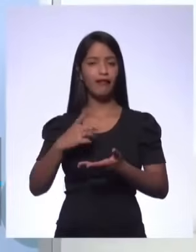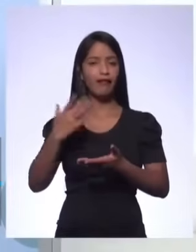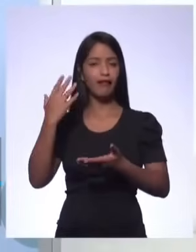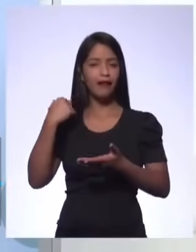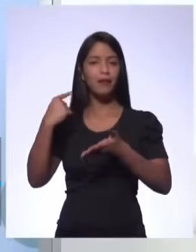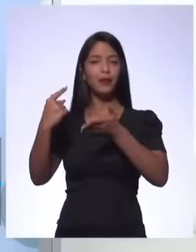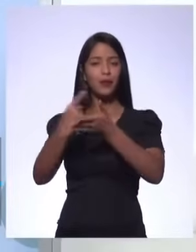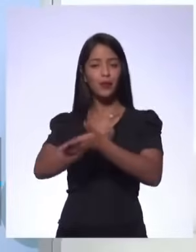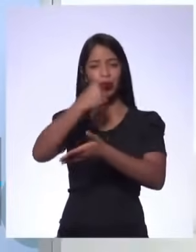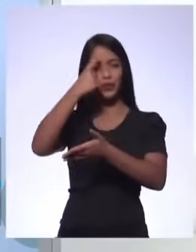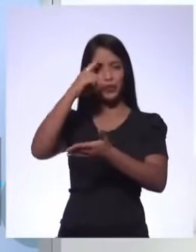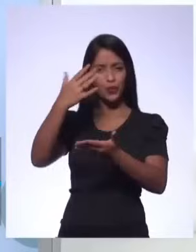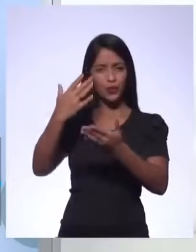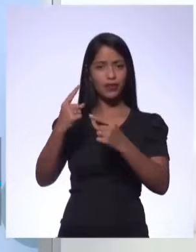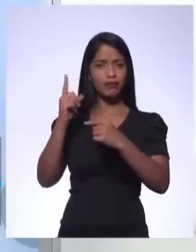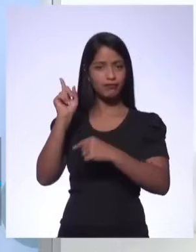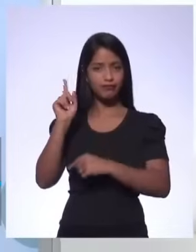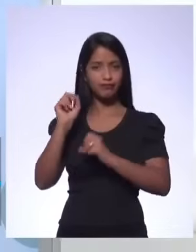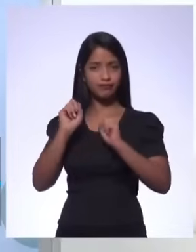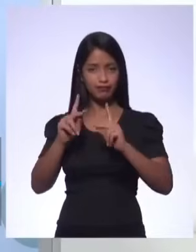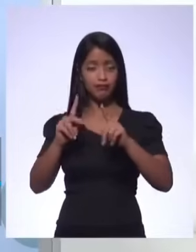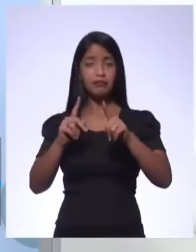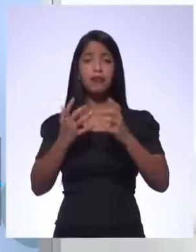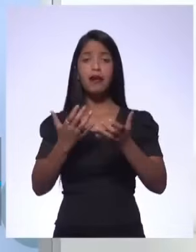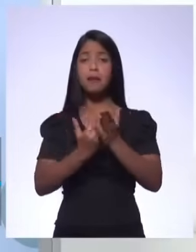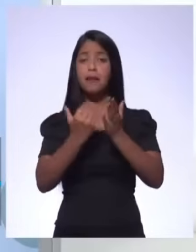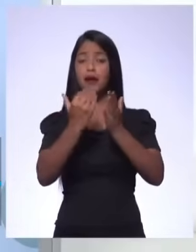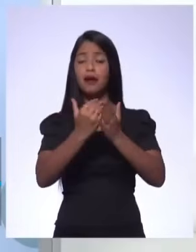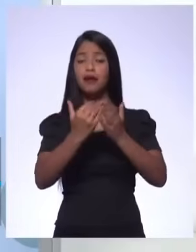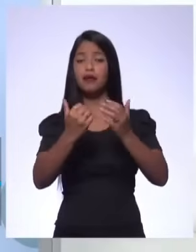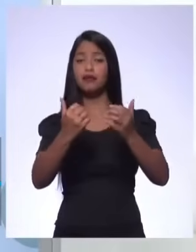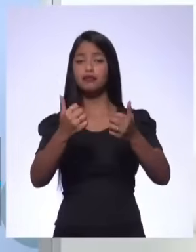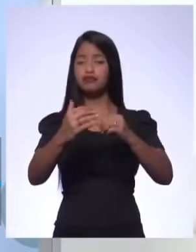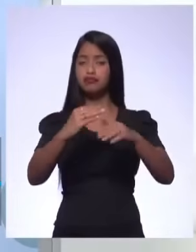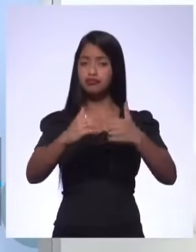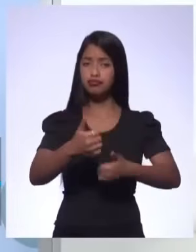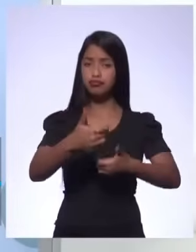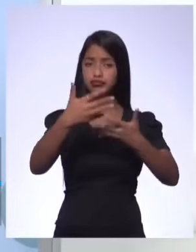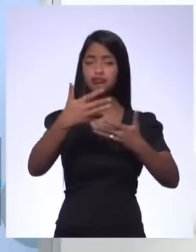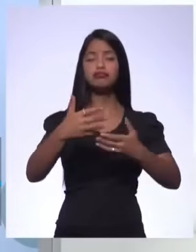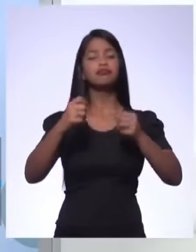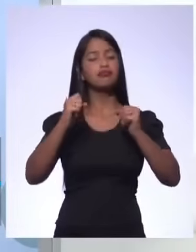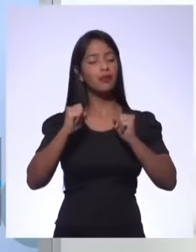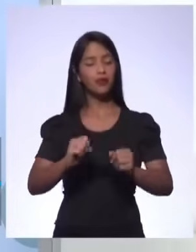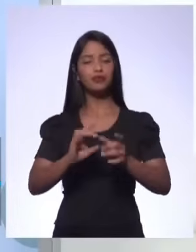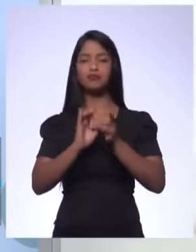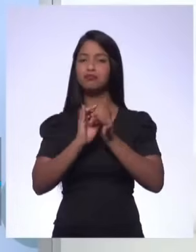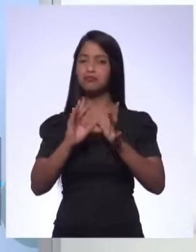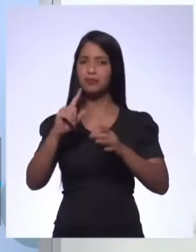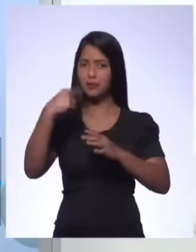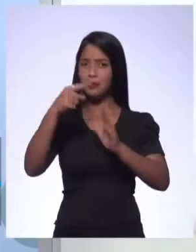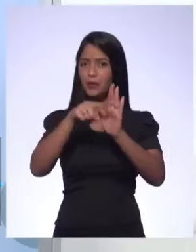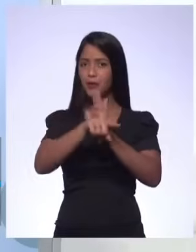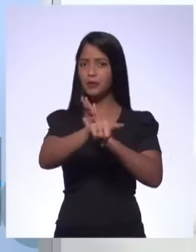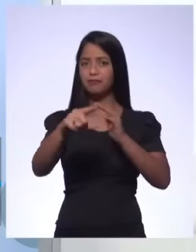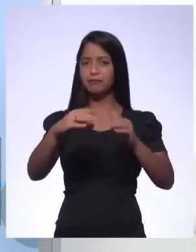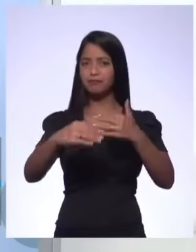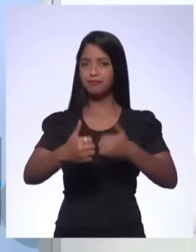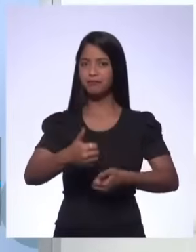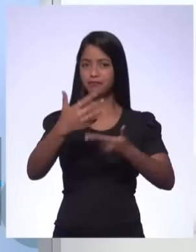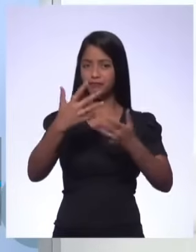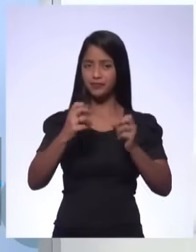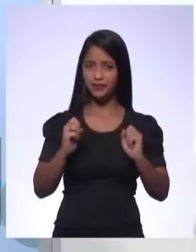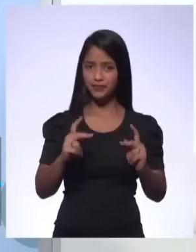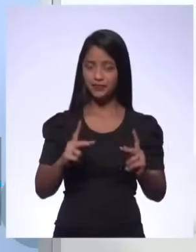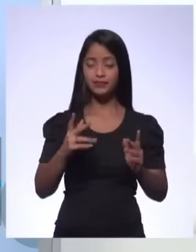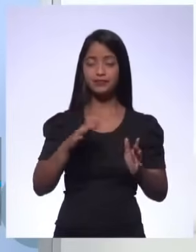apareceu, tá, gente? Mas se você quiser contribuir aí no chat, assim que a gente abrir, quando for para a próxima pergunta, fique à vontade, tá? Eu vou passar para a próxima